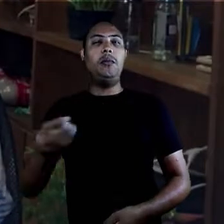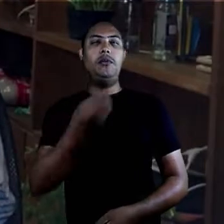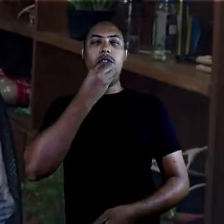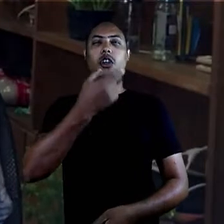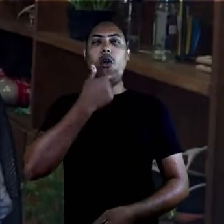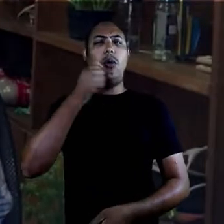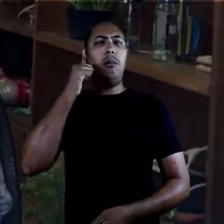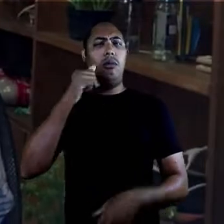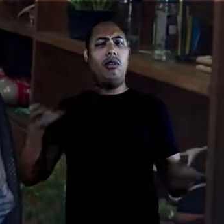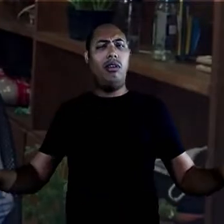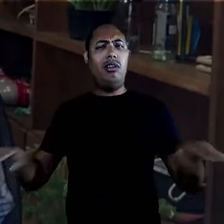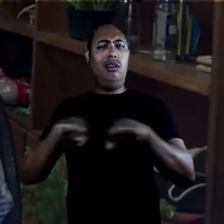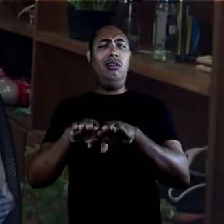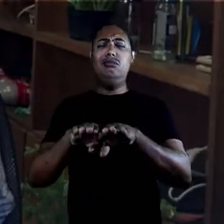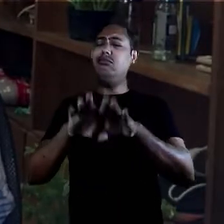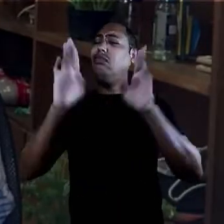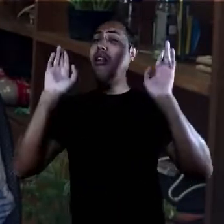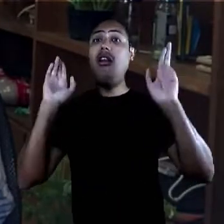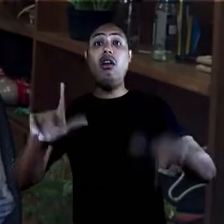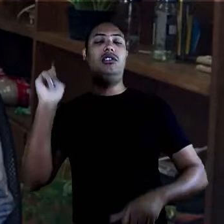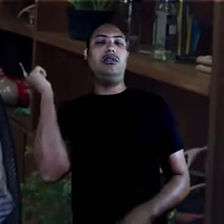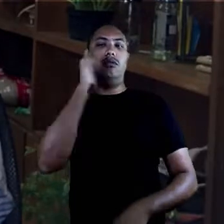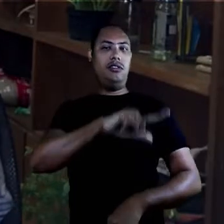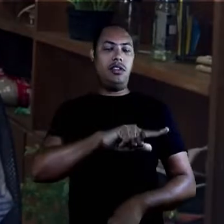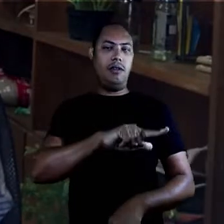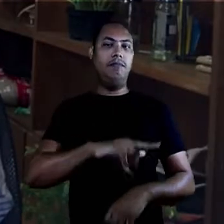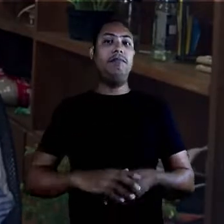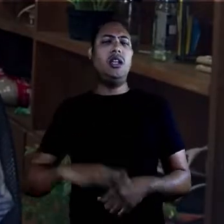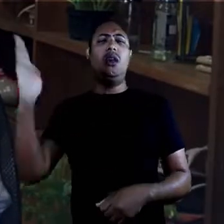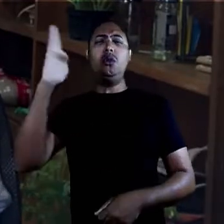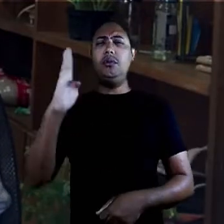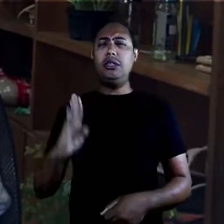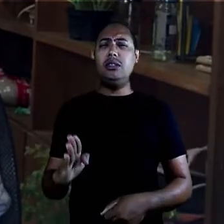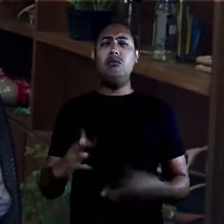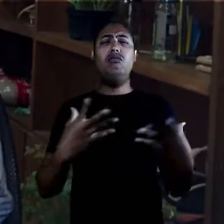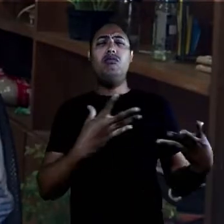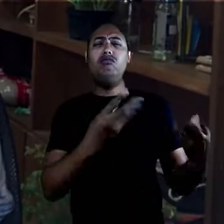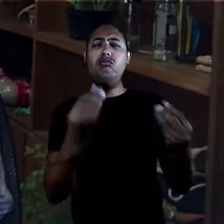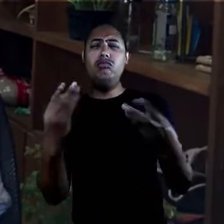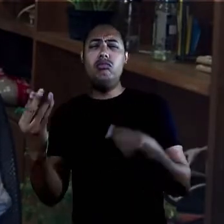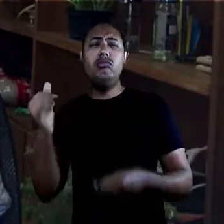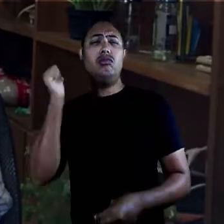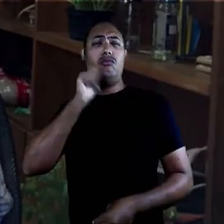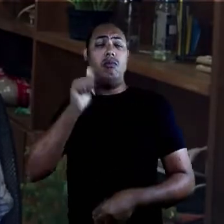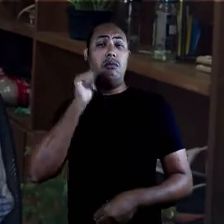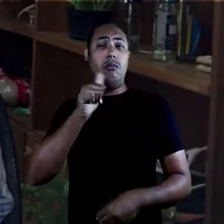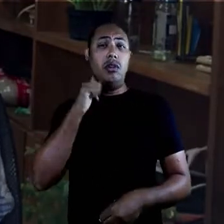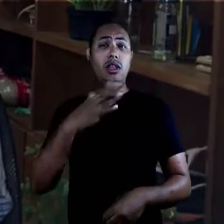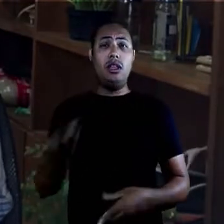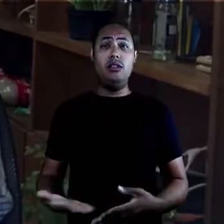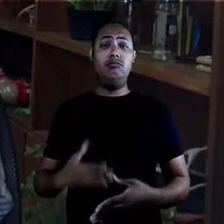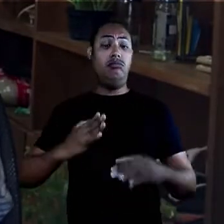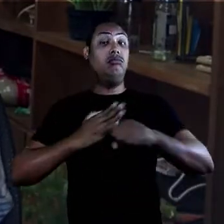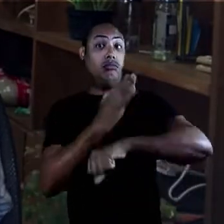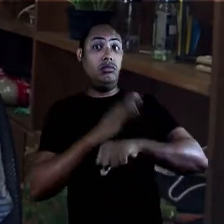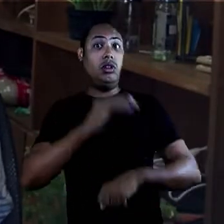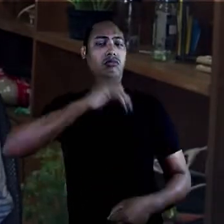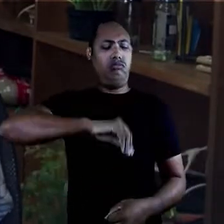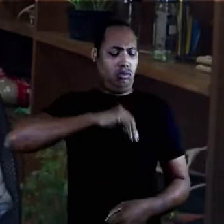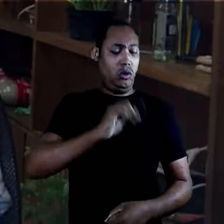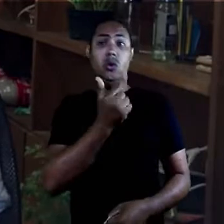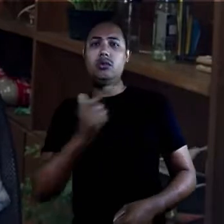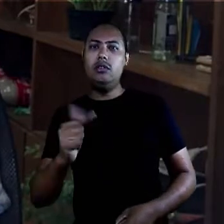A igualdade de oportunidade entre homens e mulheres está longe de ser conquistada. No Brasil, o número de mulheres